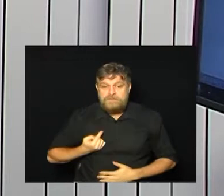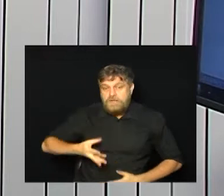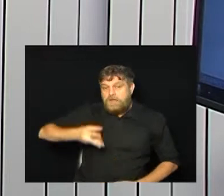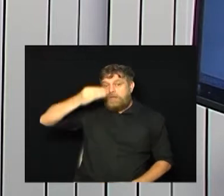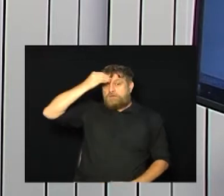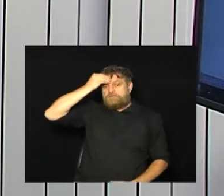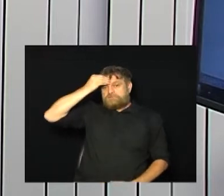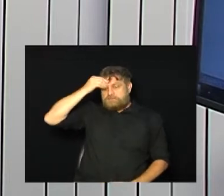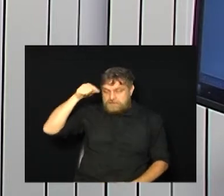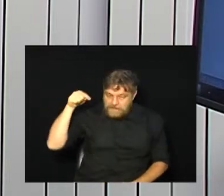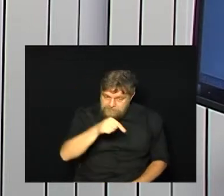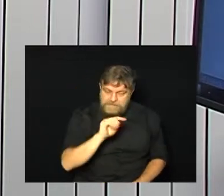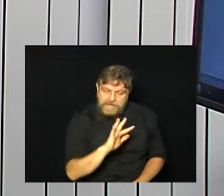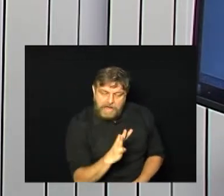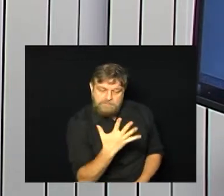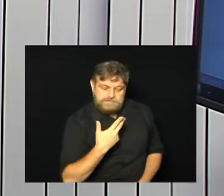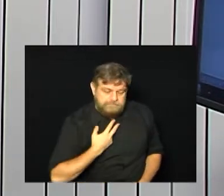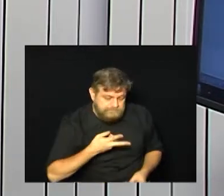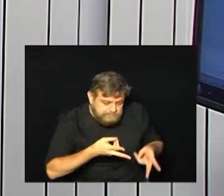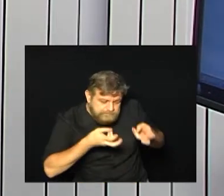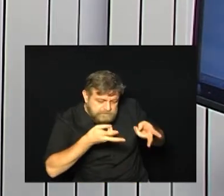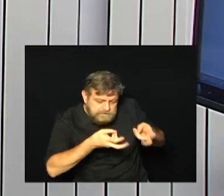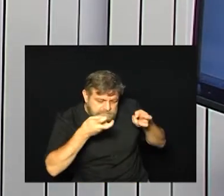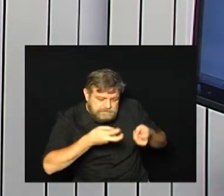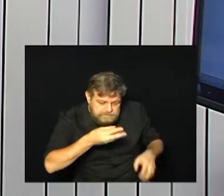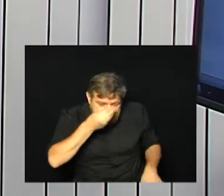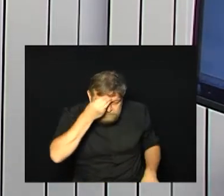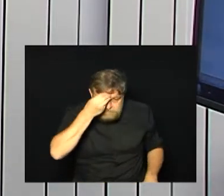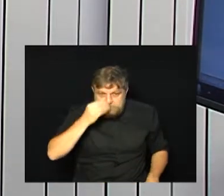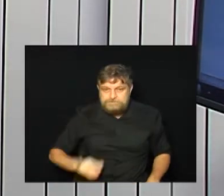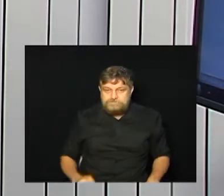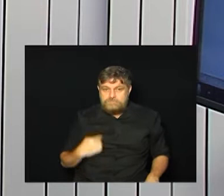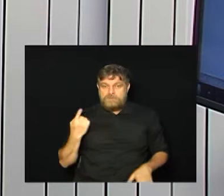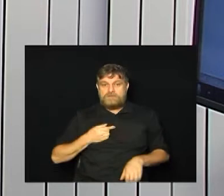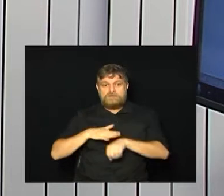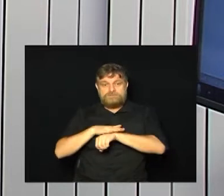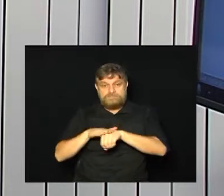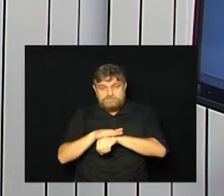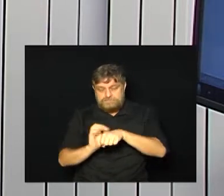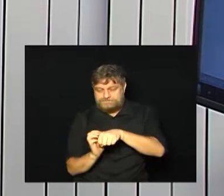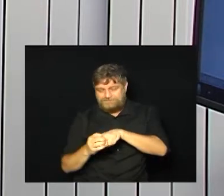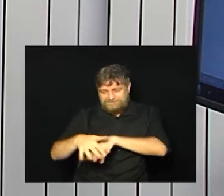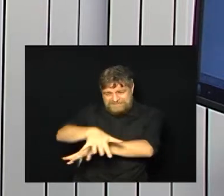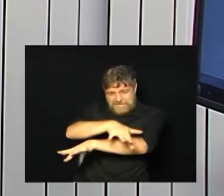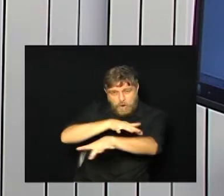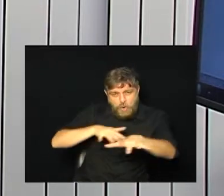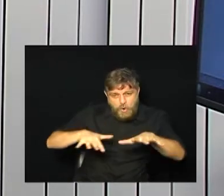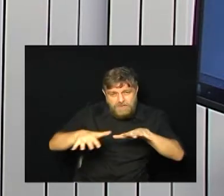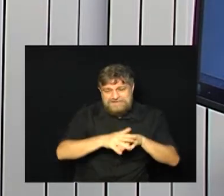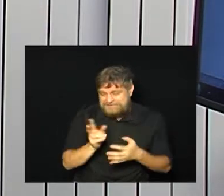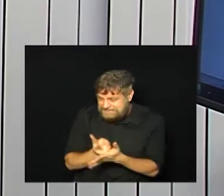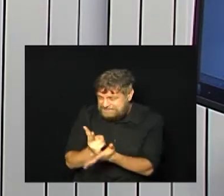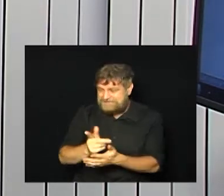é algo físico para você ver e ter essa noção. E, Rebeca, a gente estava falando sobre a Covid-19, há sempre